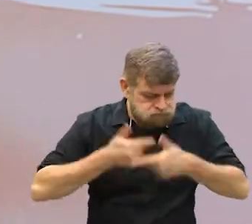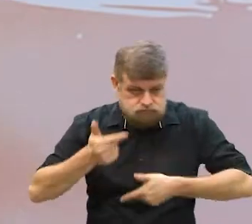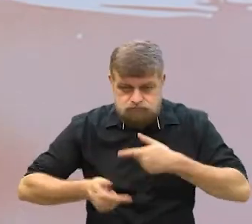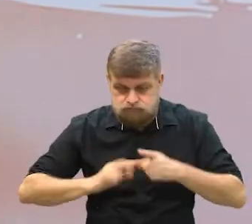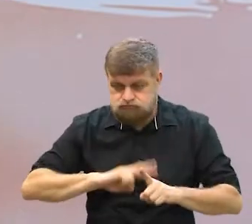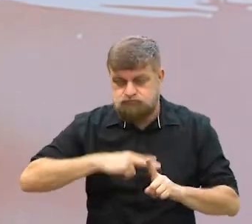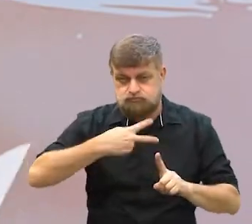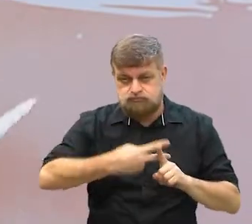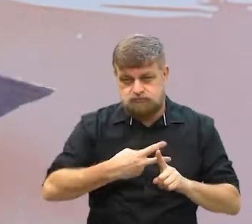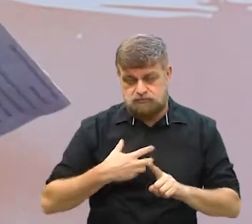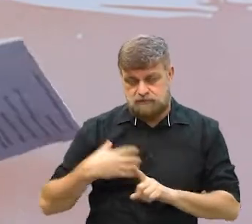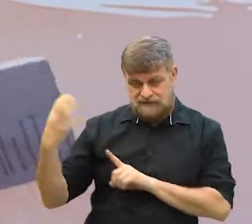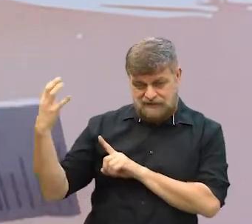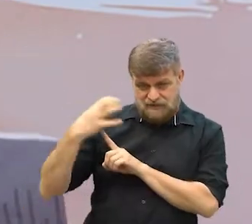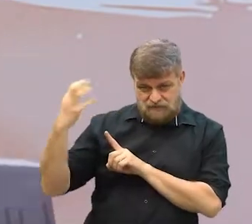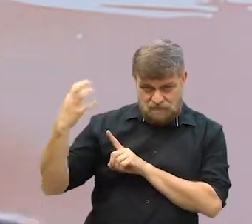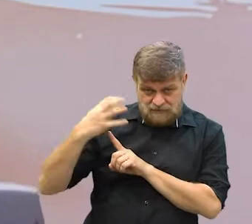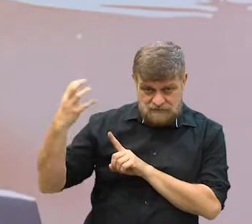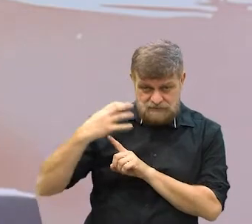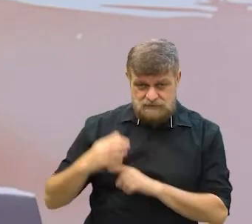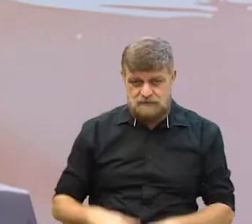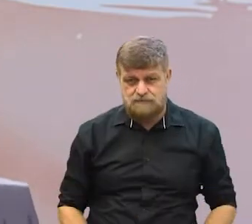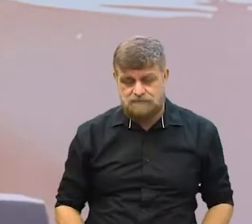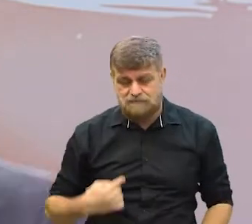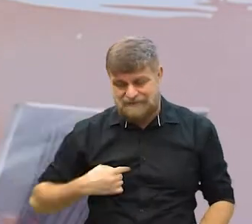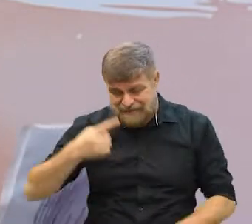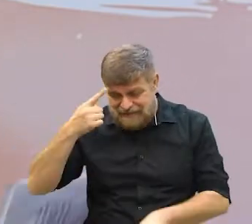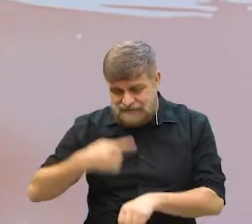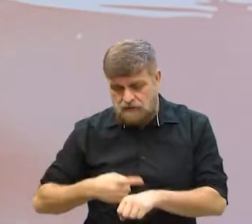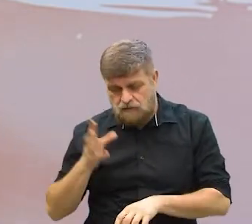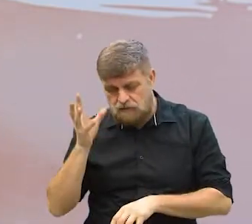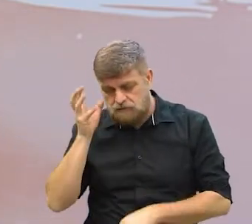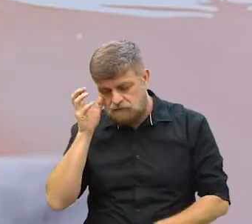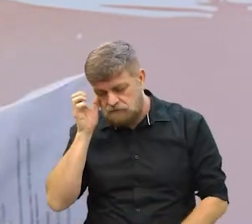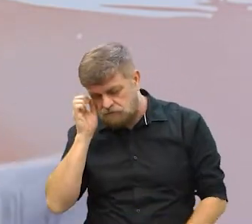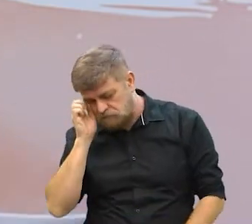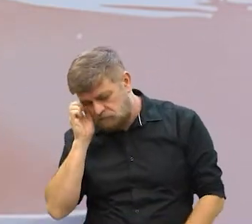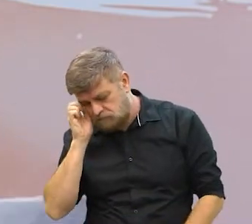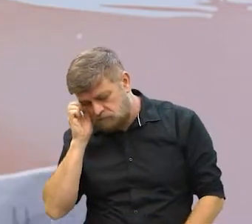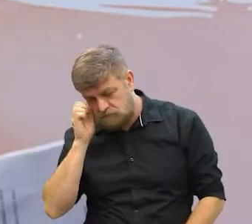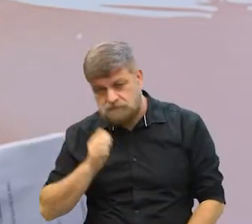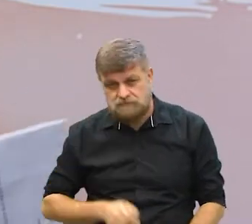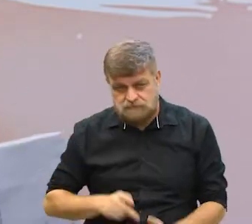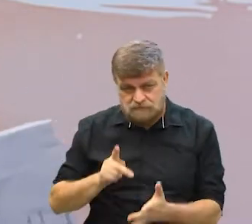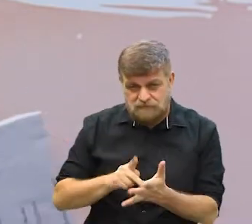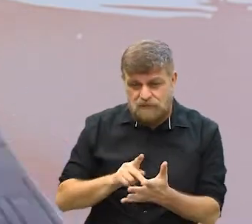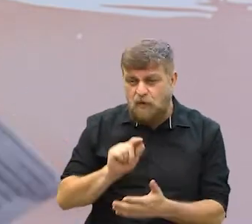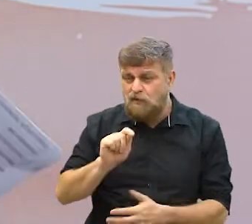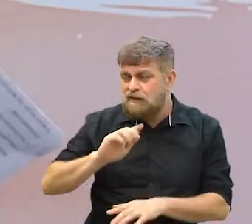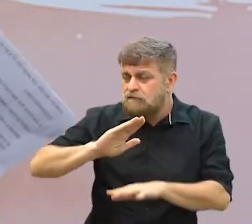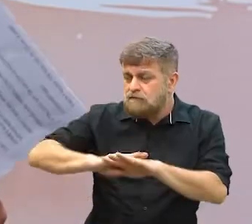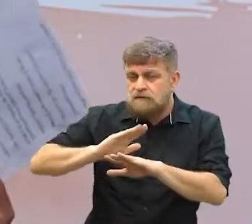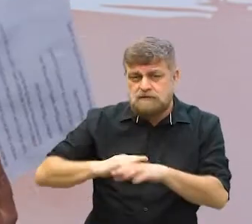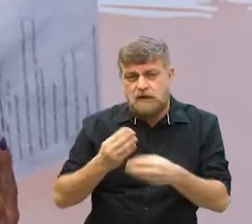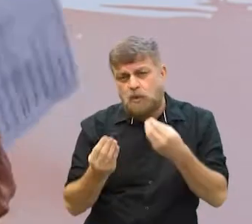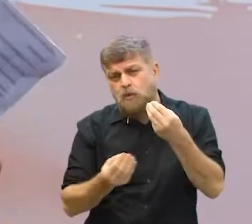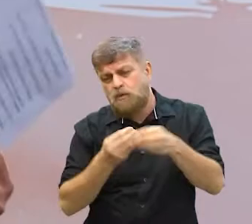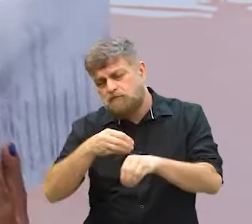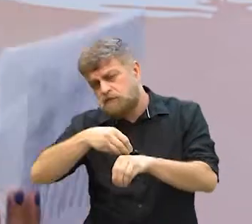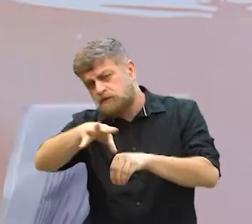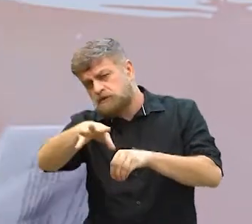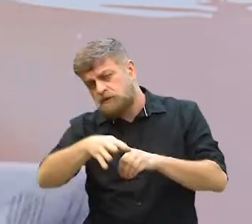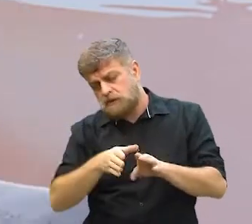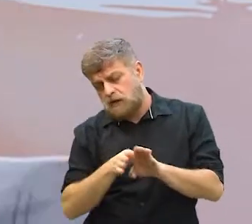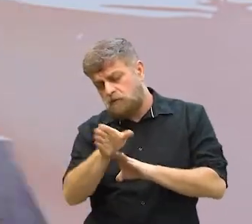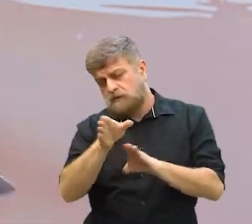de trabalho, tudo influencia, como o senhor disse, né? No sono, na nossa qualidade do sono. O que fazer?